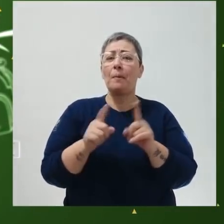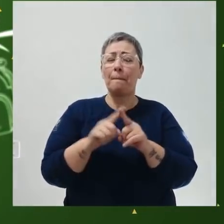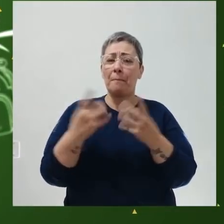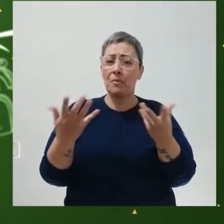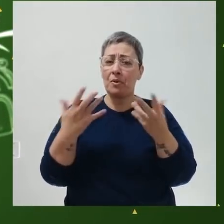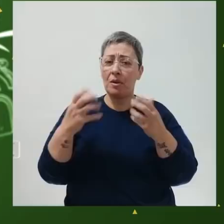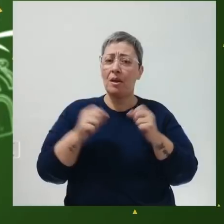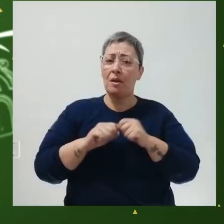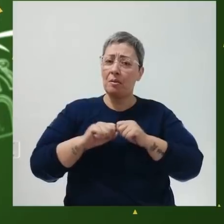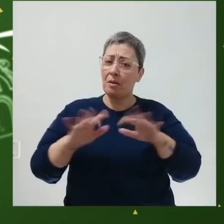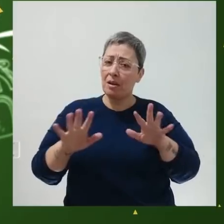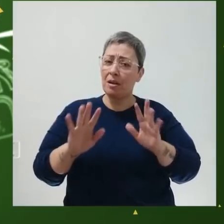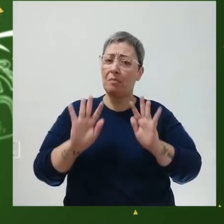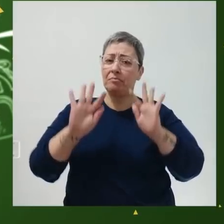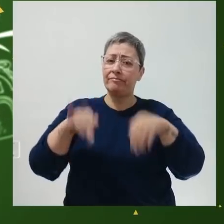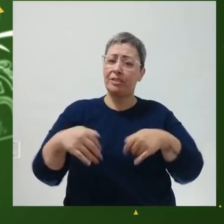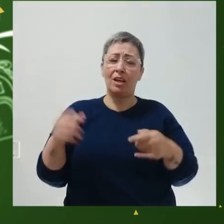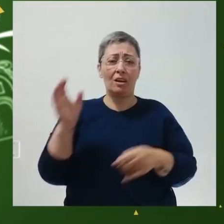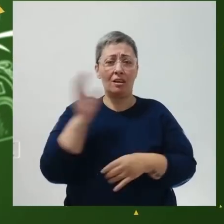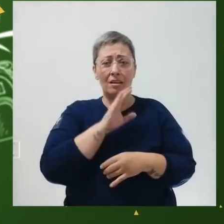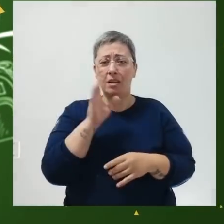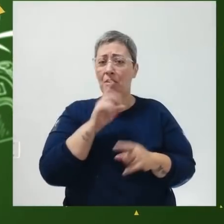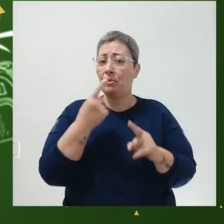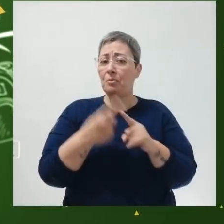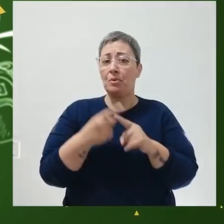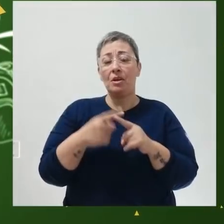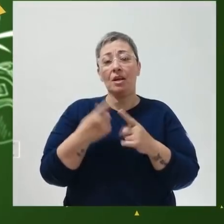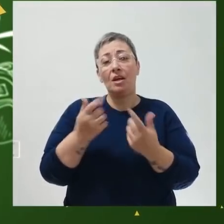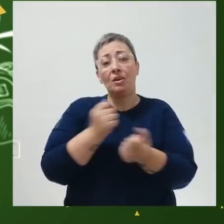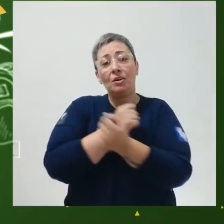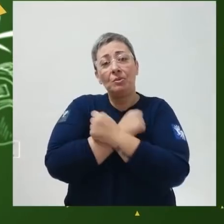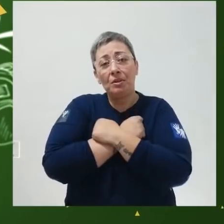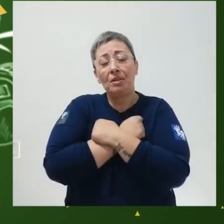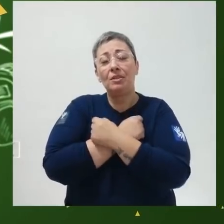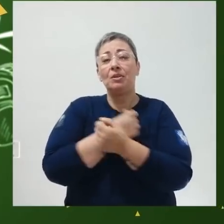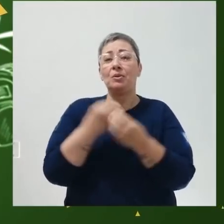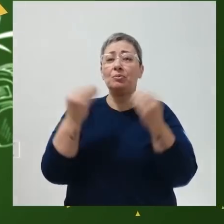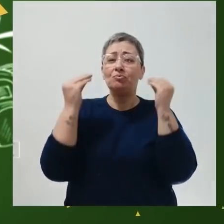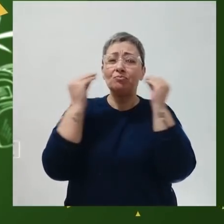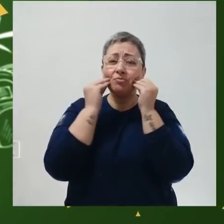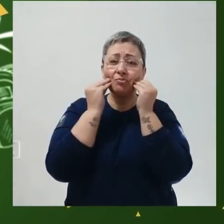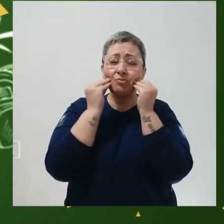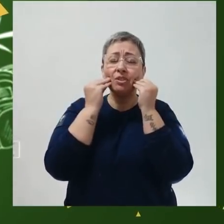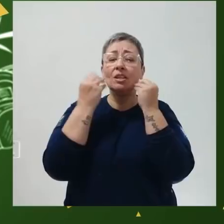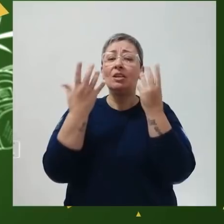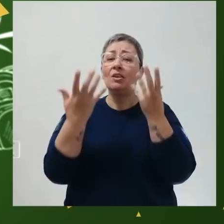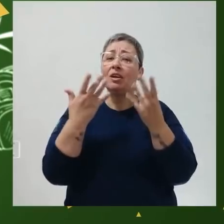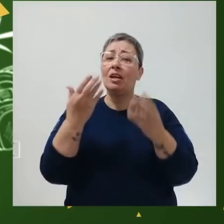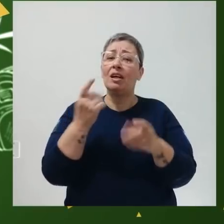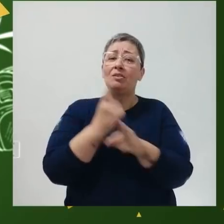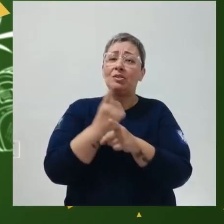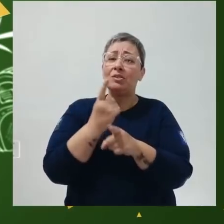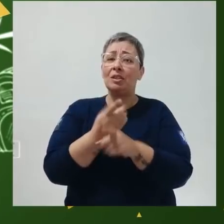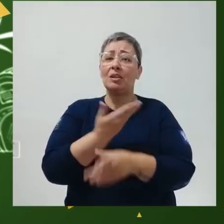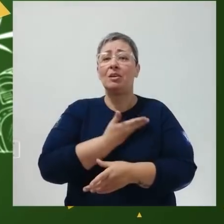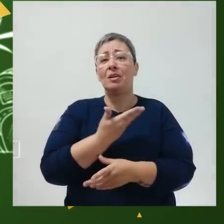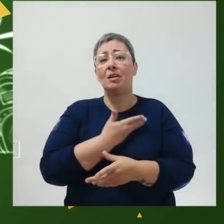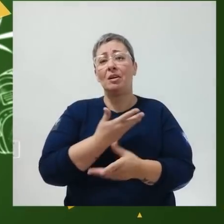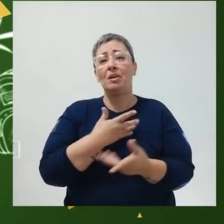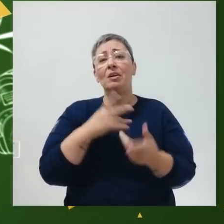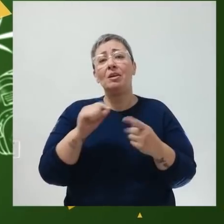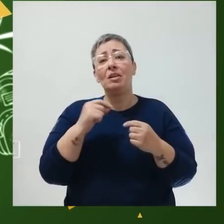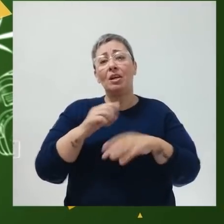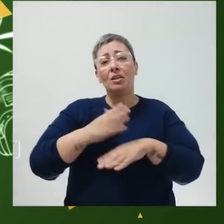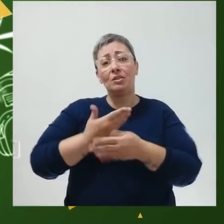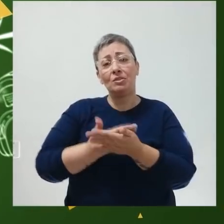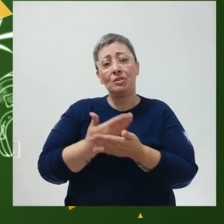que a pandemia acabe logo, porque eu quero te dar um abraço, eu quero te dar um beijo, eu quero ver meus colegas, eu quero